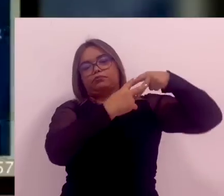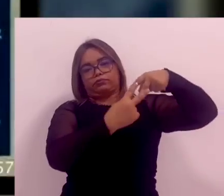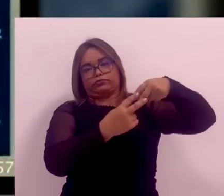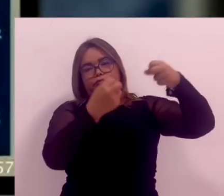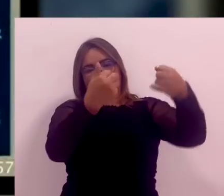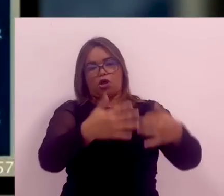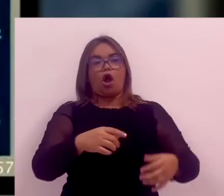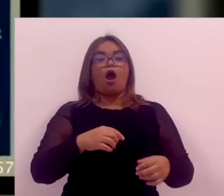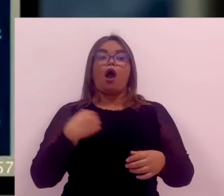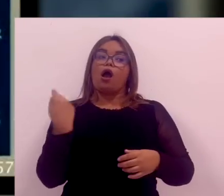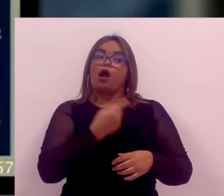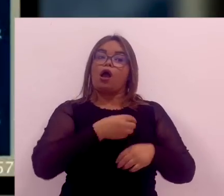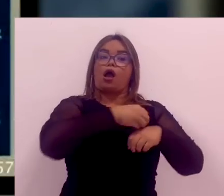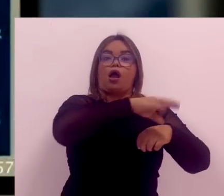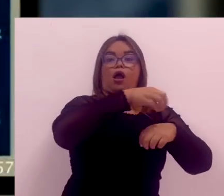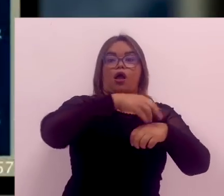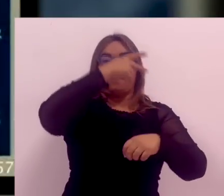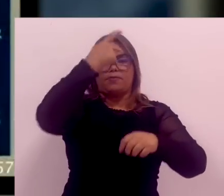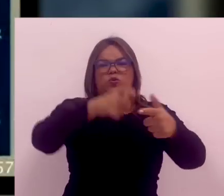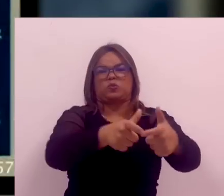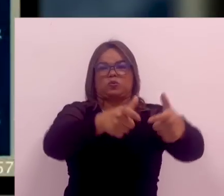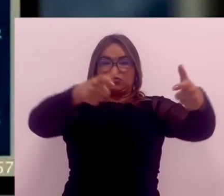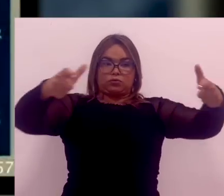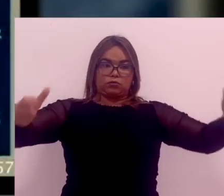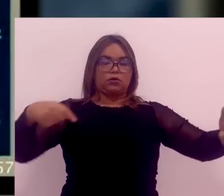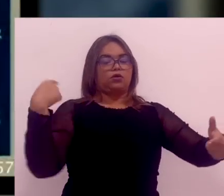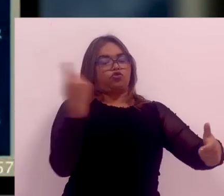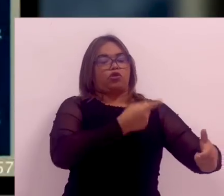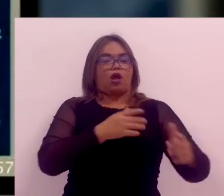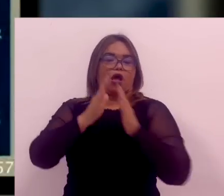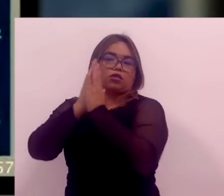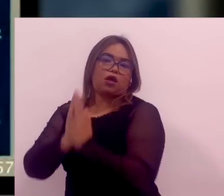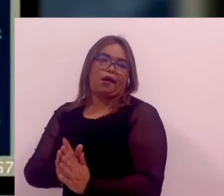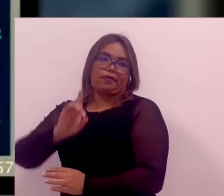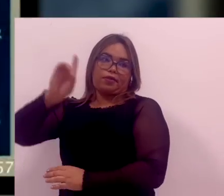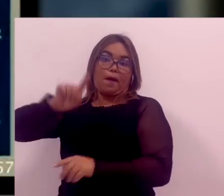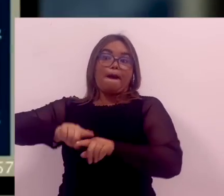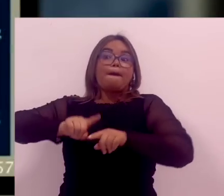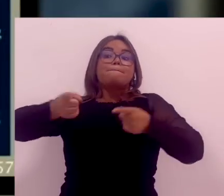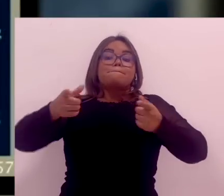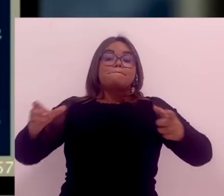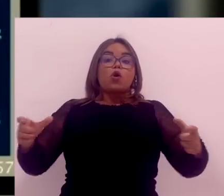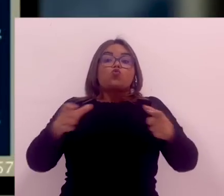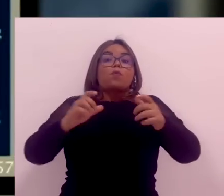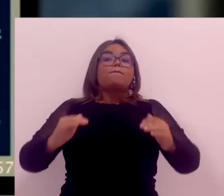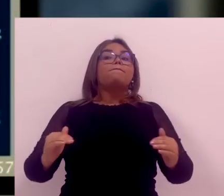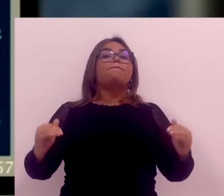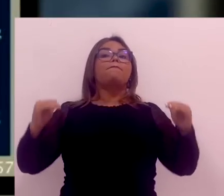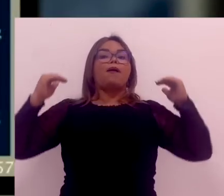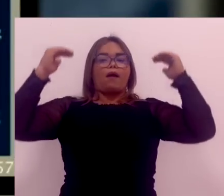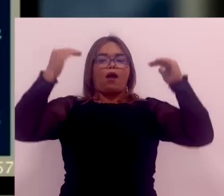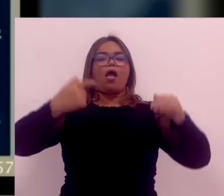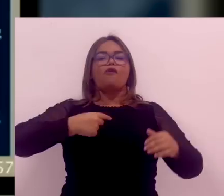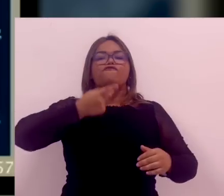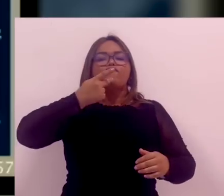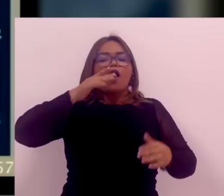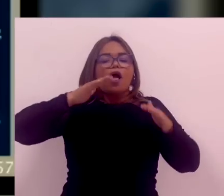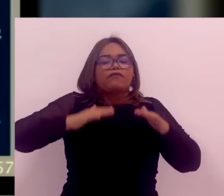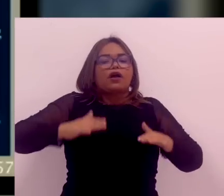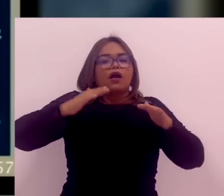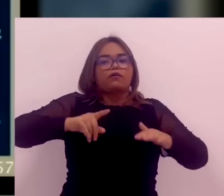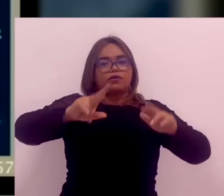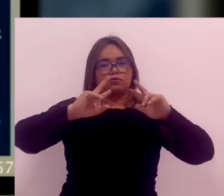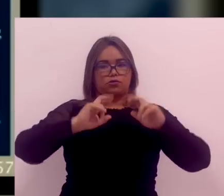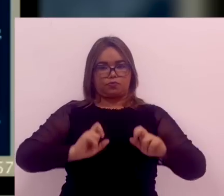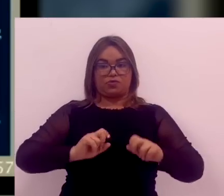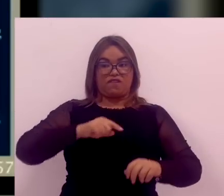escritor da Bíblia da maçonaria. O que devemos dizer para as multidões é que nós adoramos a Deus. A vocês, soberanos grãos inspetores